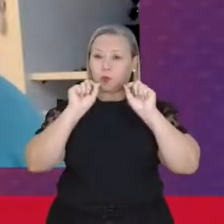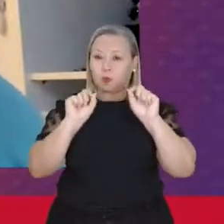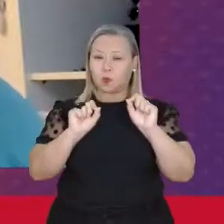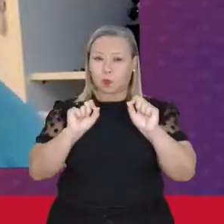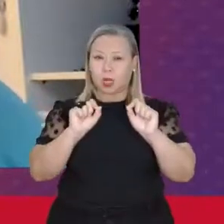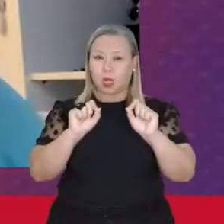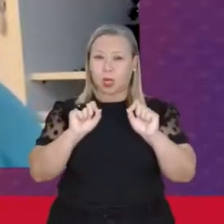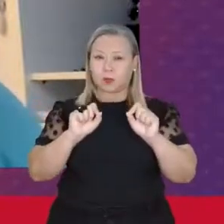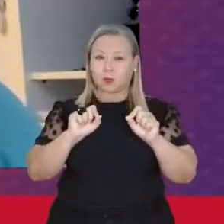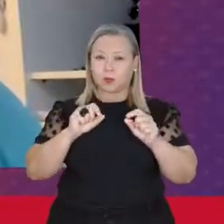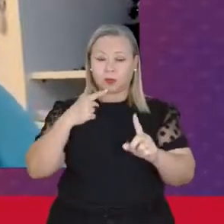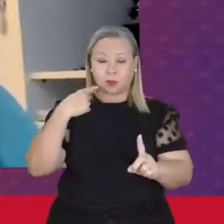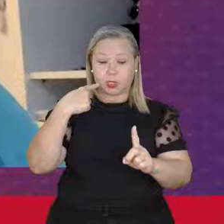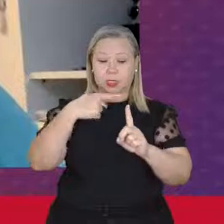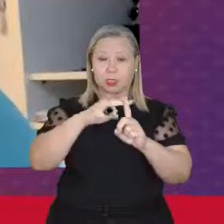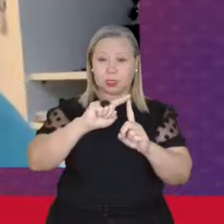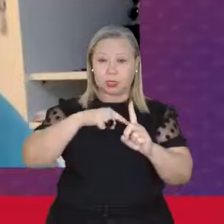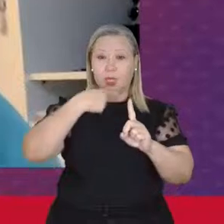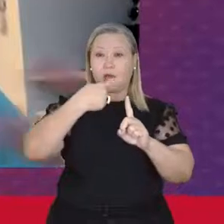desse acréscimo da